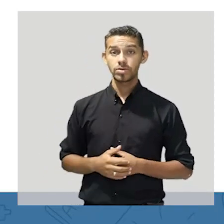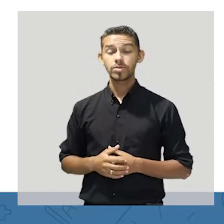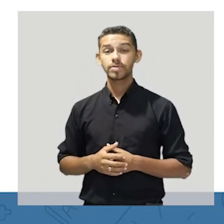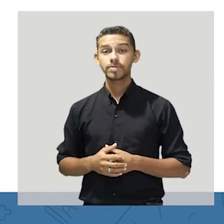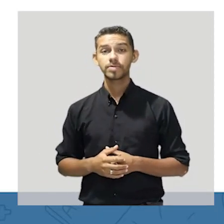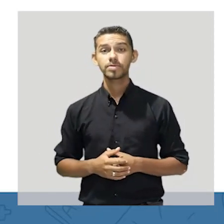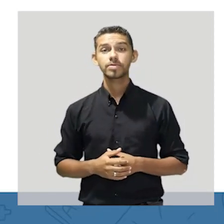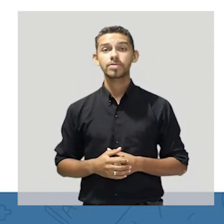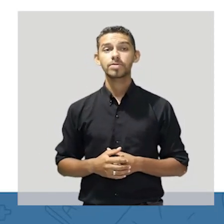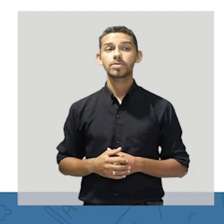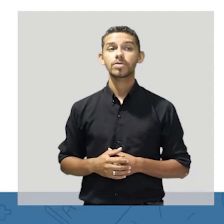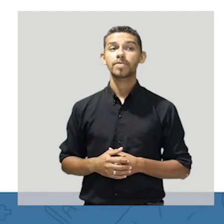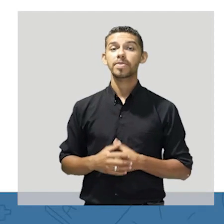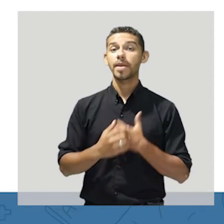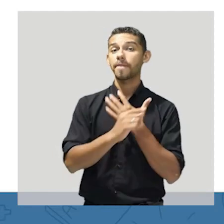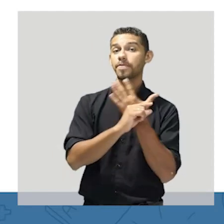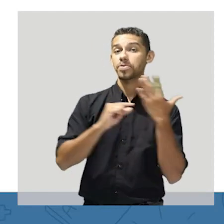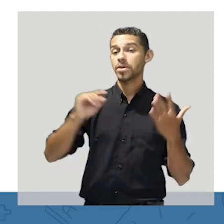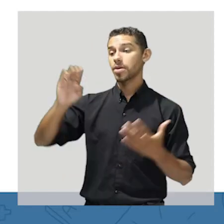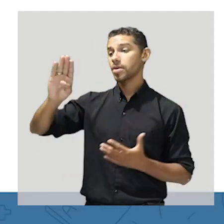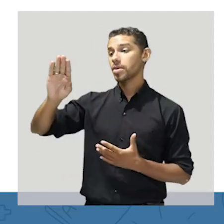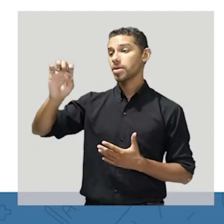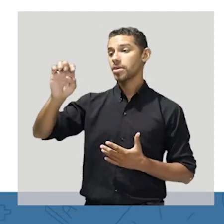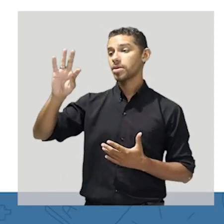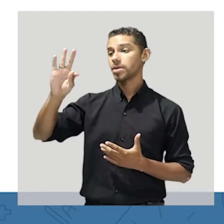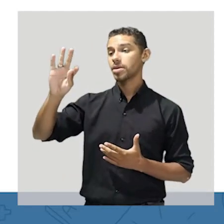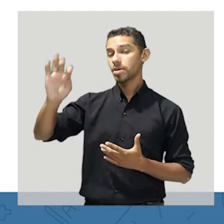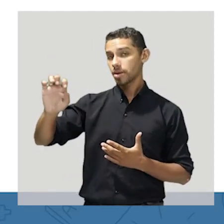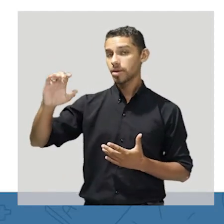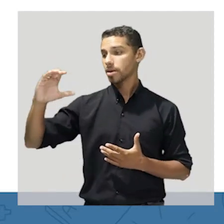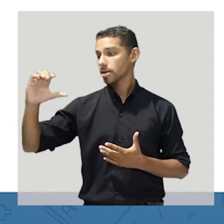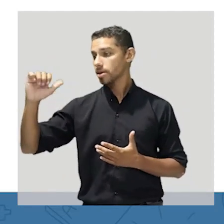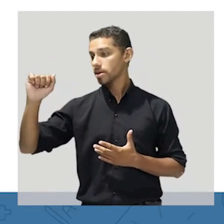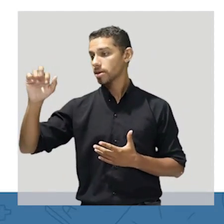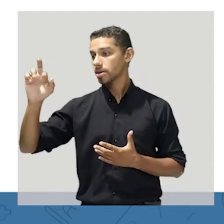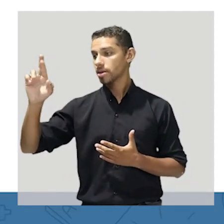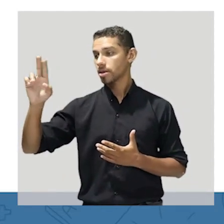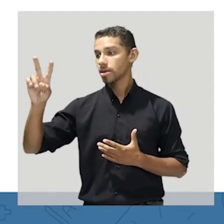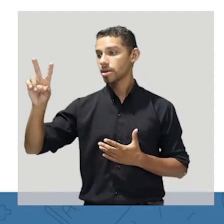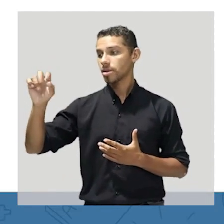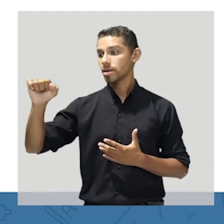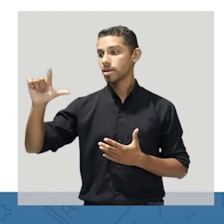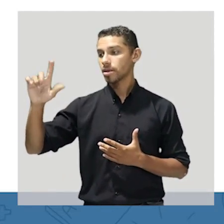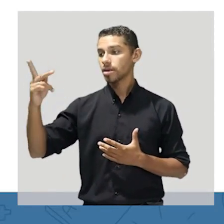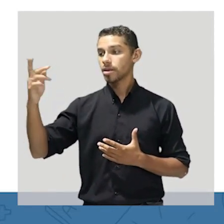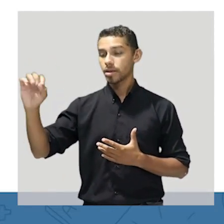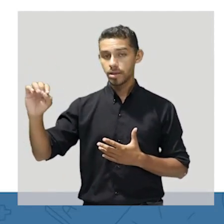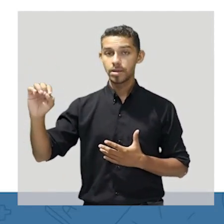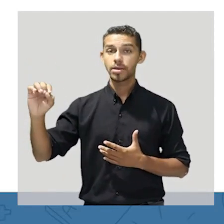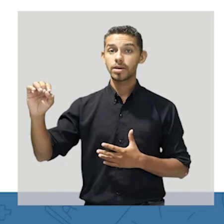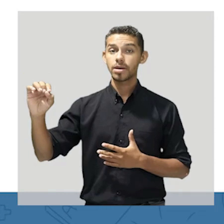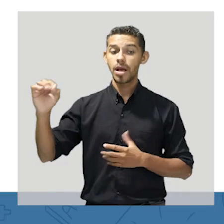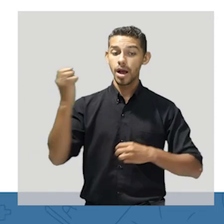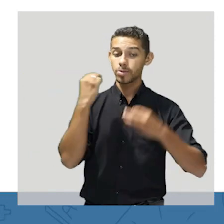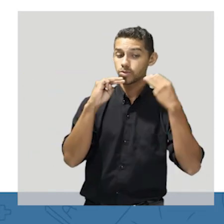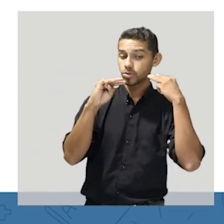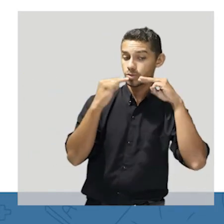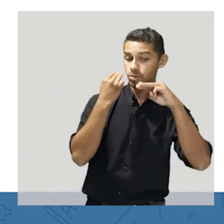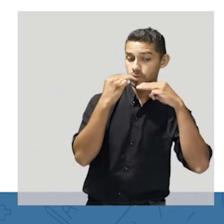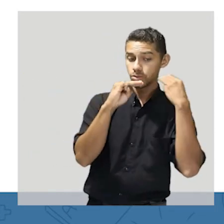na voz da Saudosa Beth Carvalho ela canta uma voz muito suave e essa música ela mostra